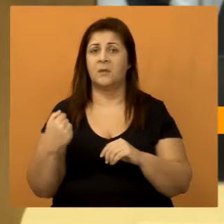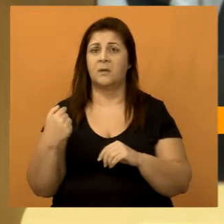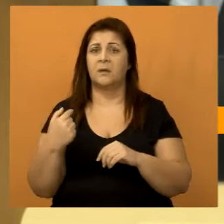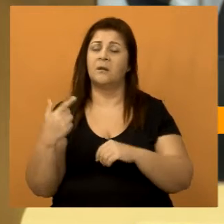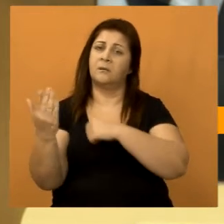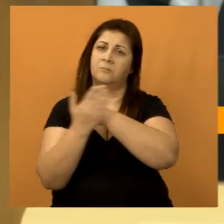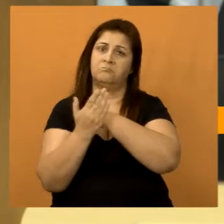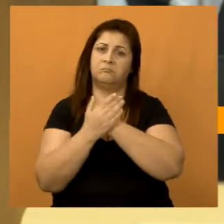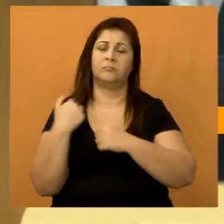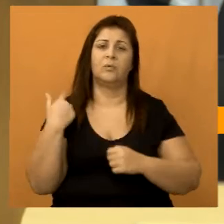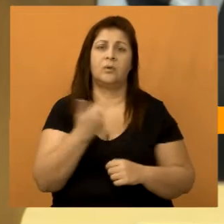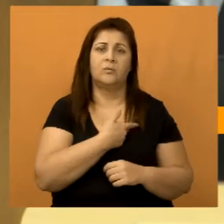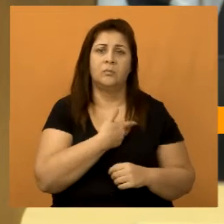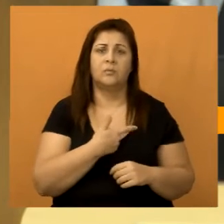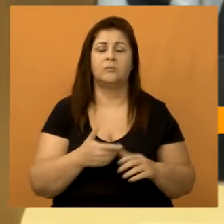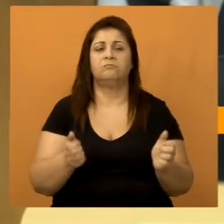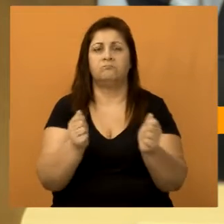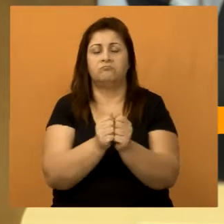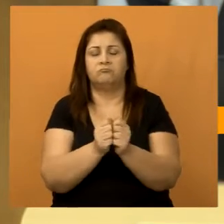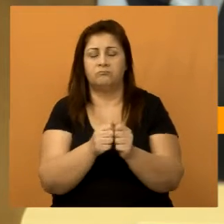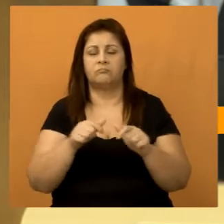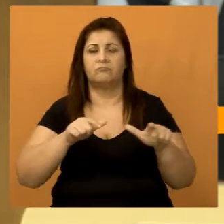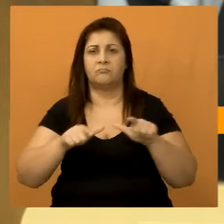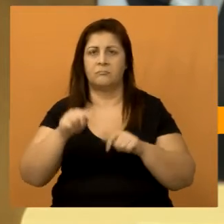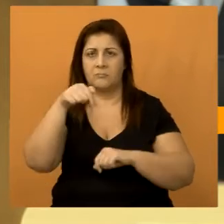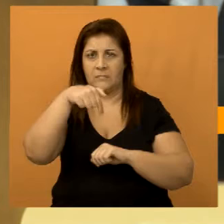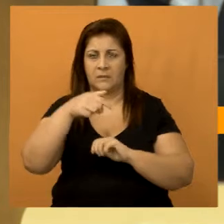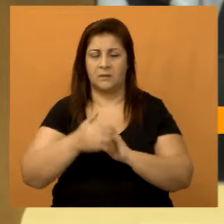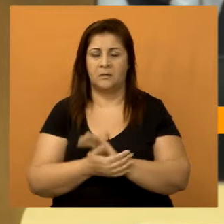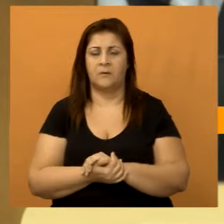com essa parceria inédita na Câmara